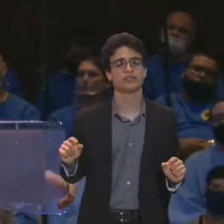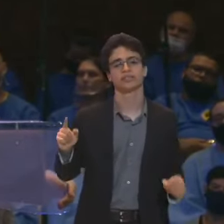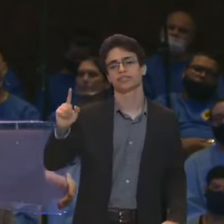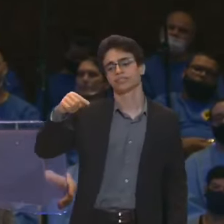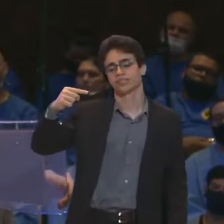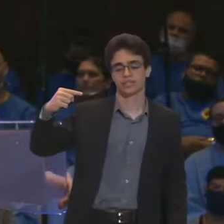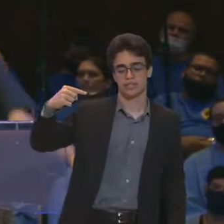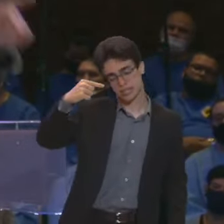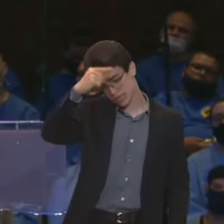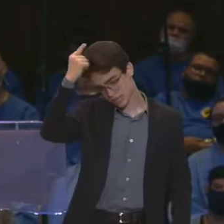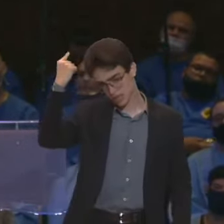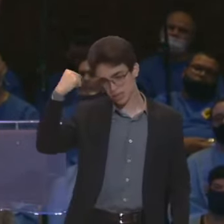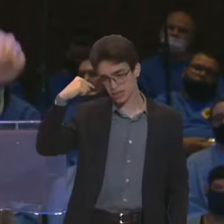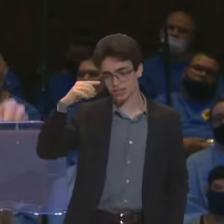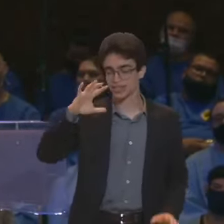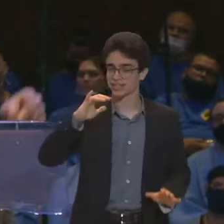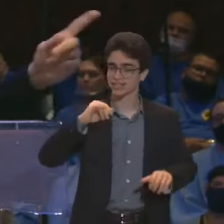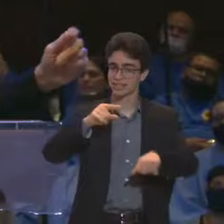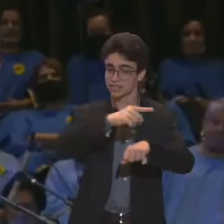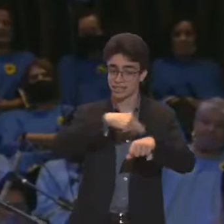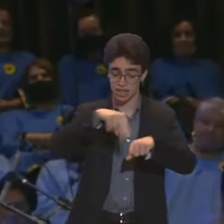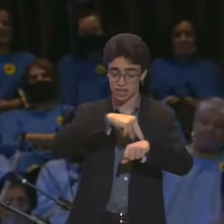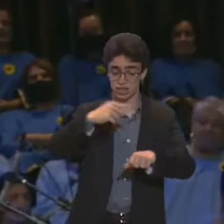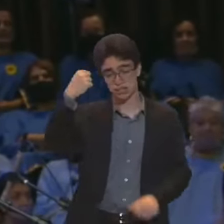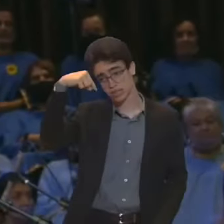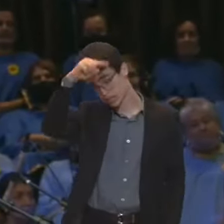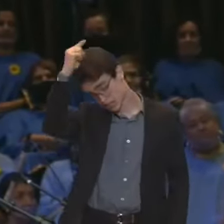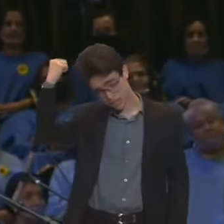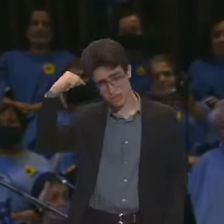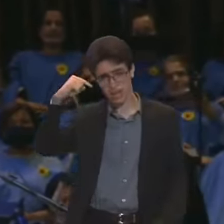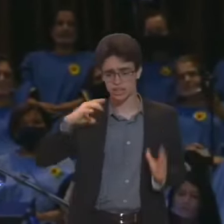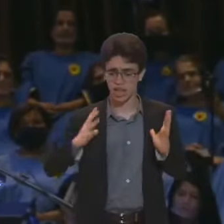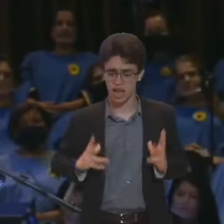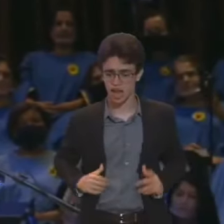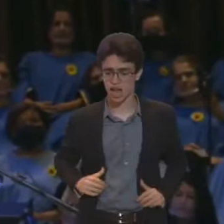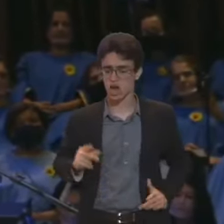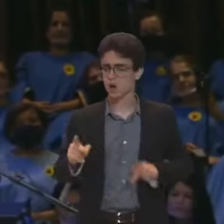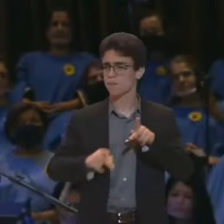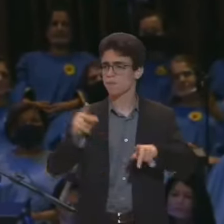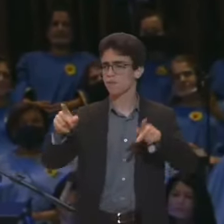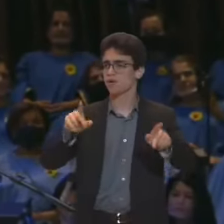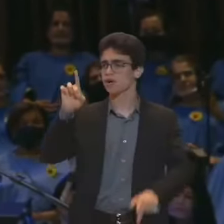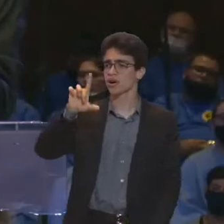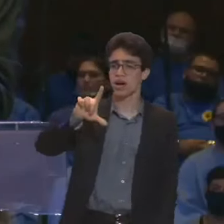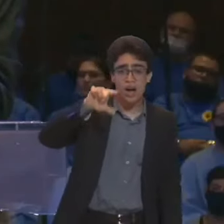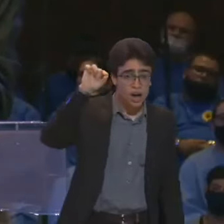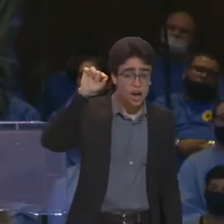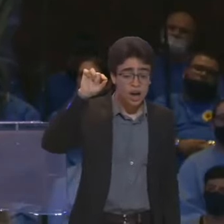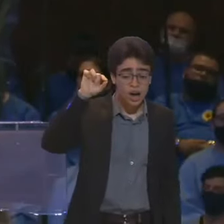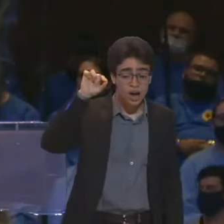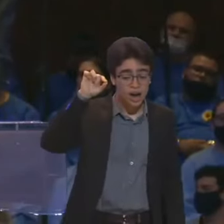Santa. Nação santa, raça eleita. E aí vai, o que mais diz lá? Povo de quê?